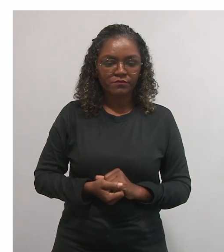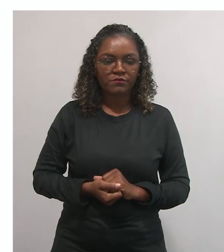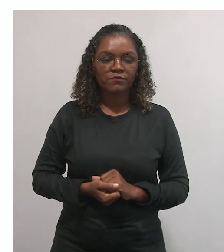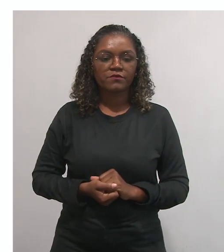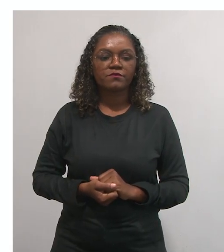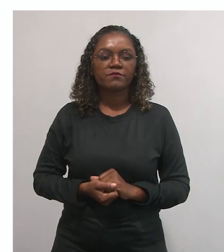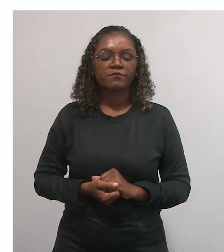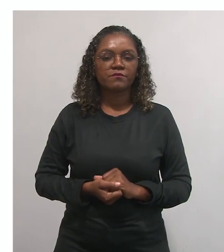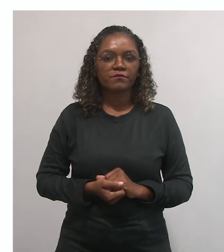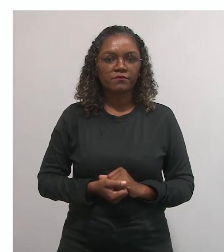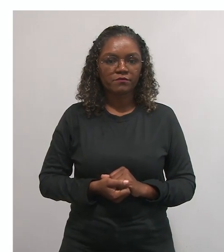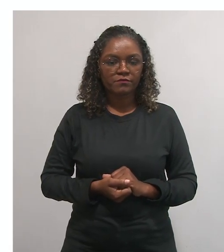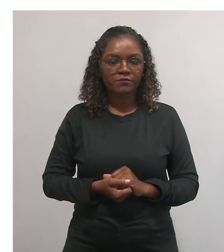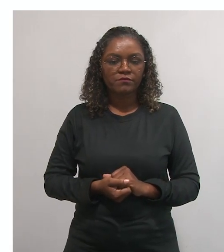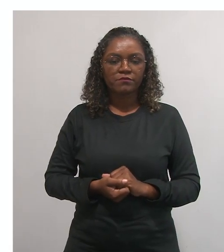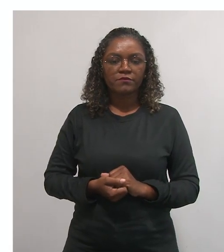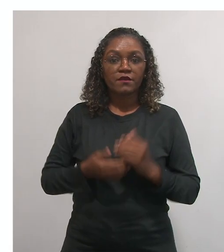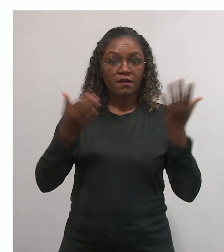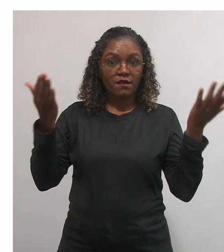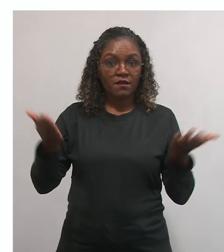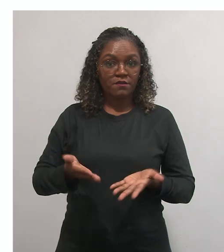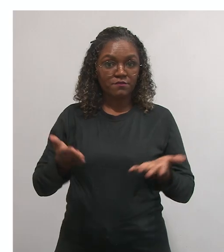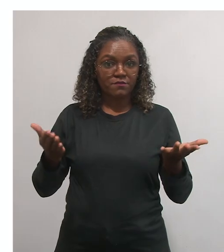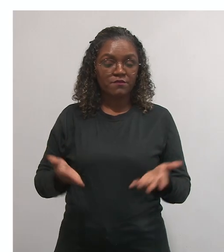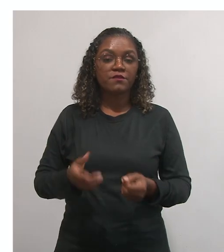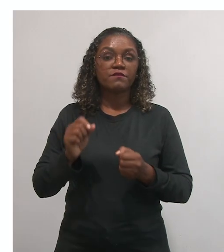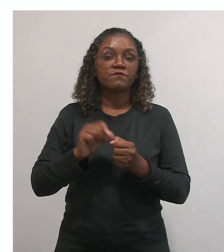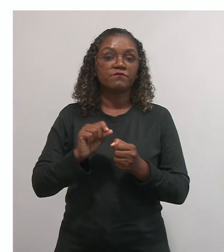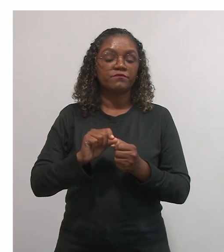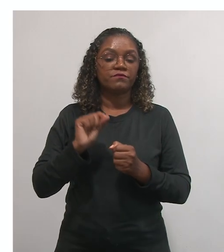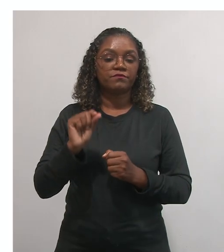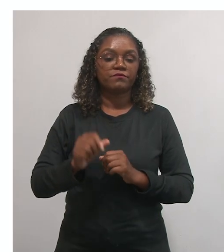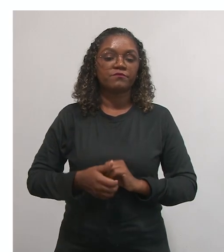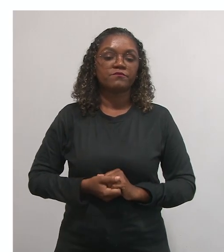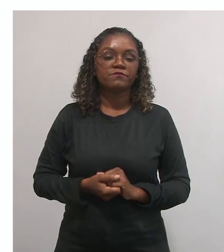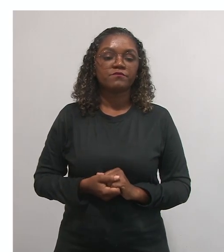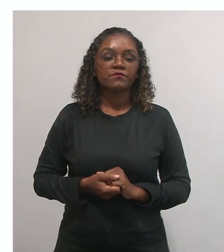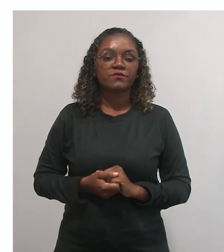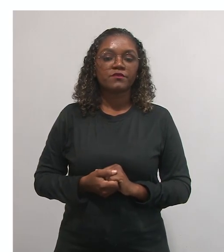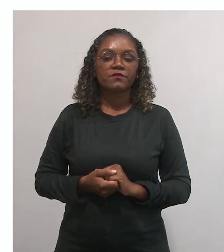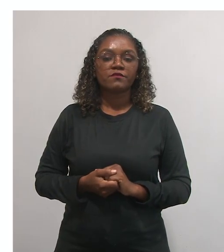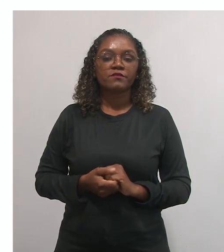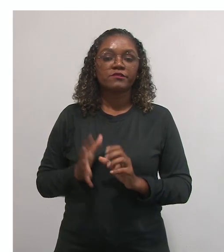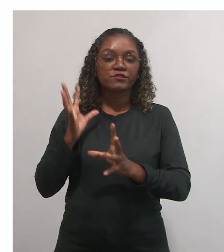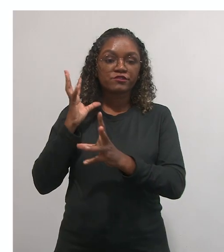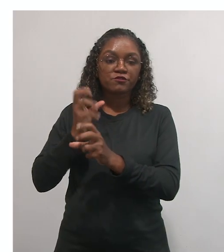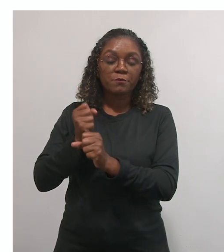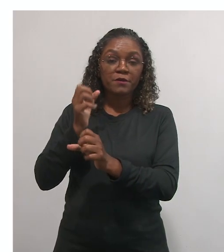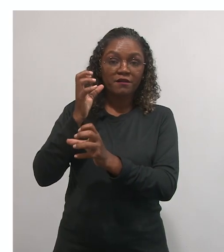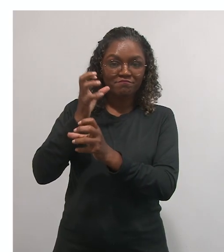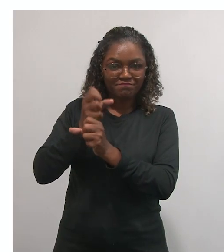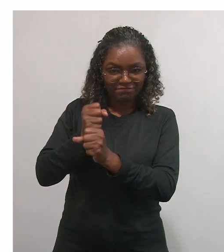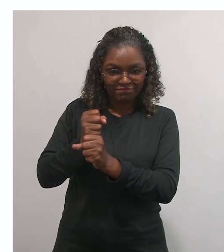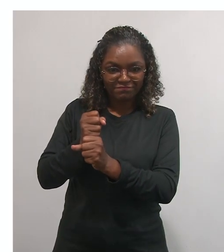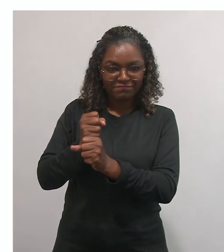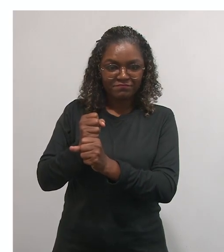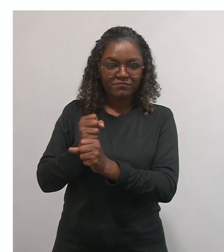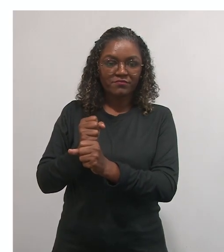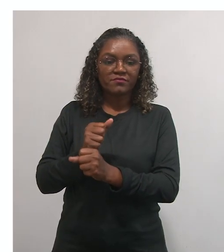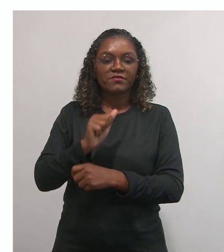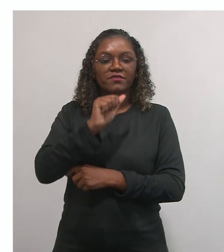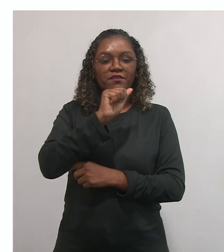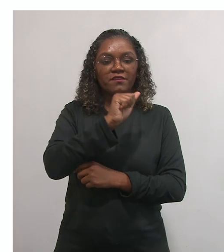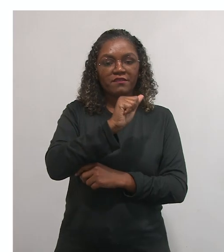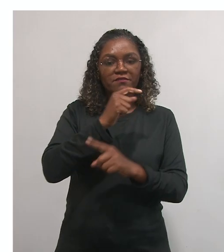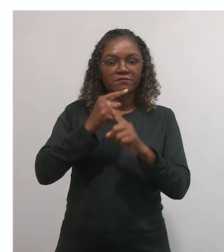a participação que é a última coluna agora o que que eu faço é só somar as margens de